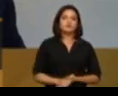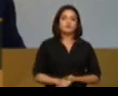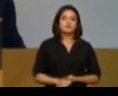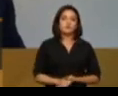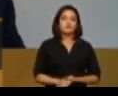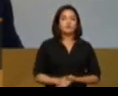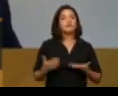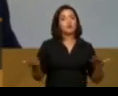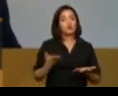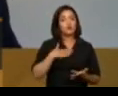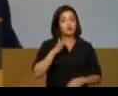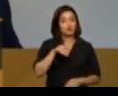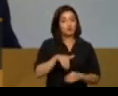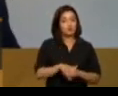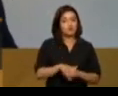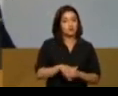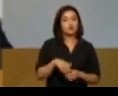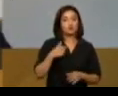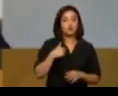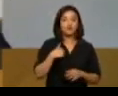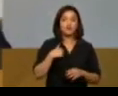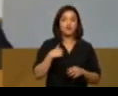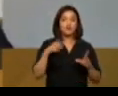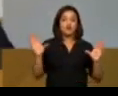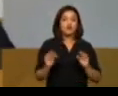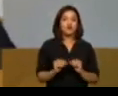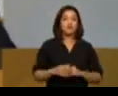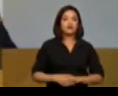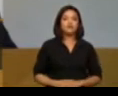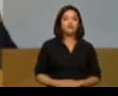e procurarei fazer um resumo deste meu voto.